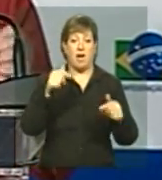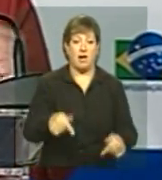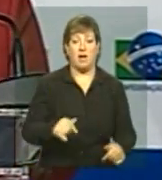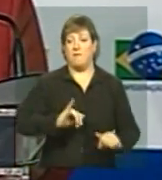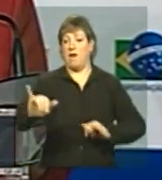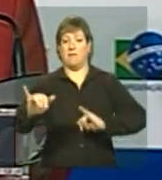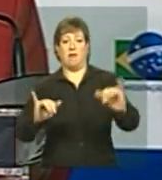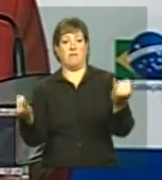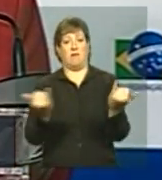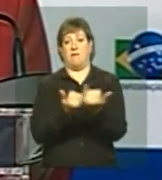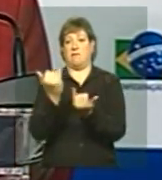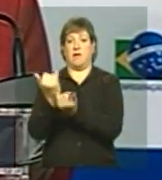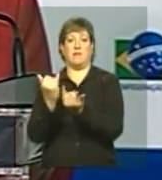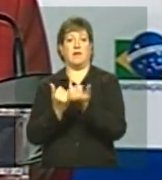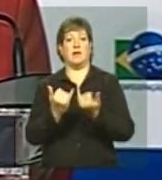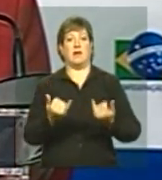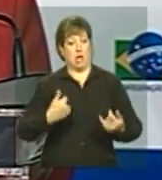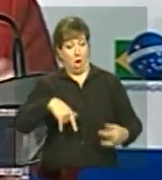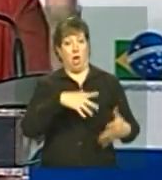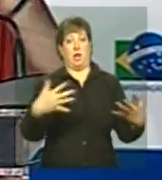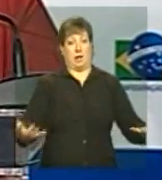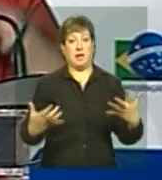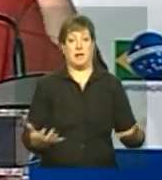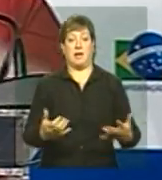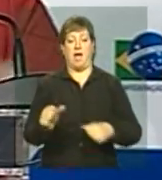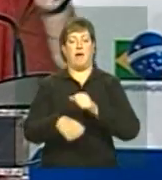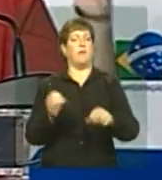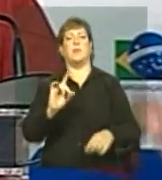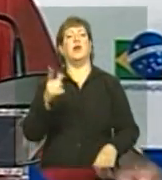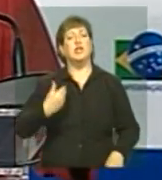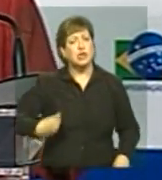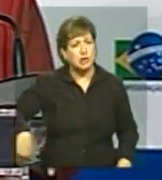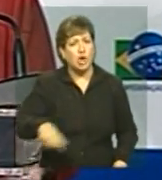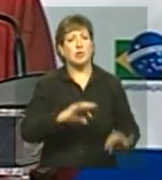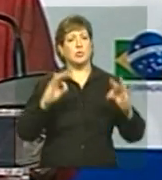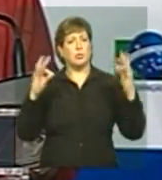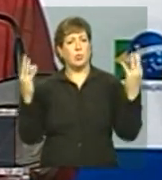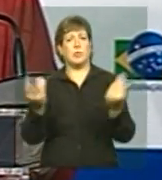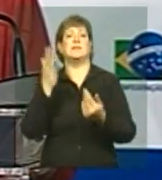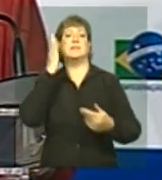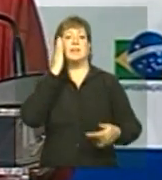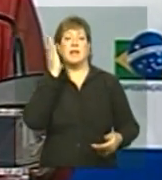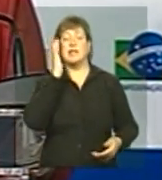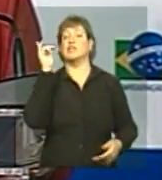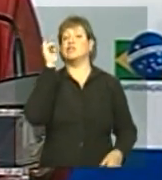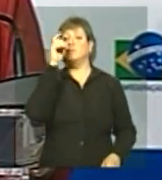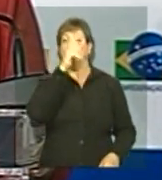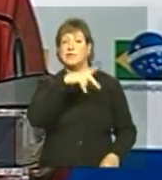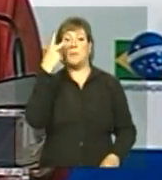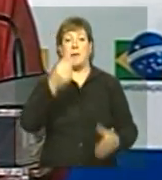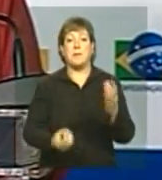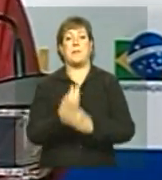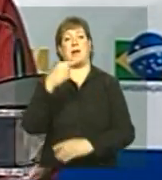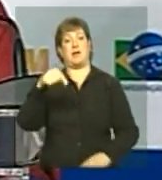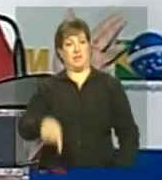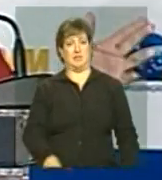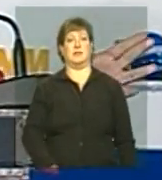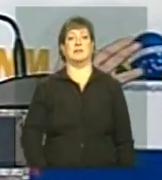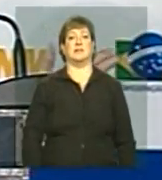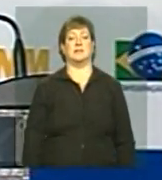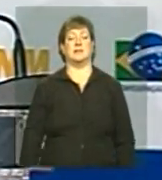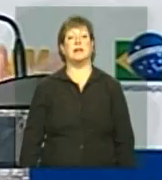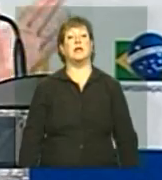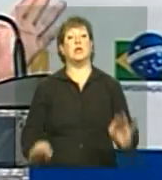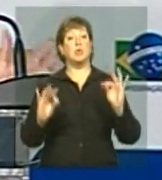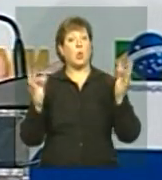os outros que nós queremos uma reforma tributária. Todos nós sabemos as dificuldades para implantá-la.